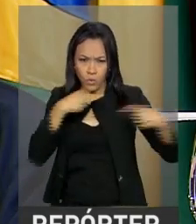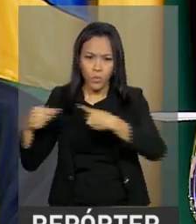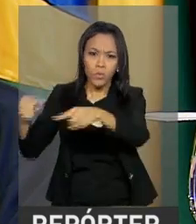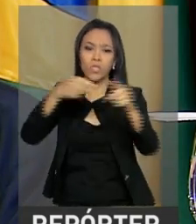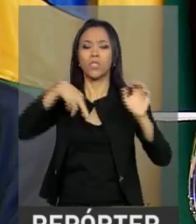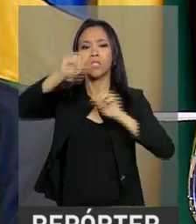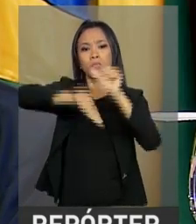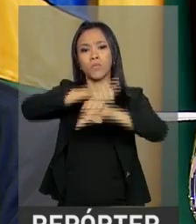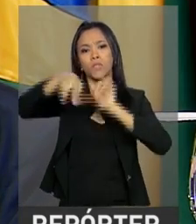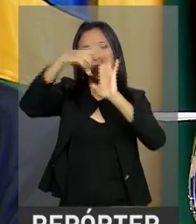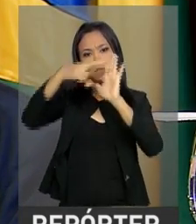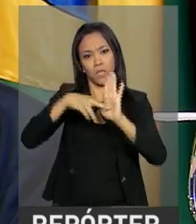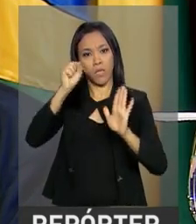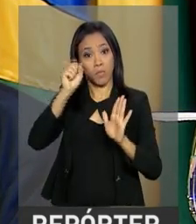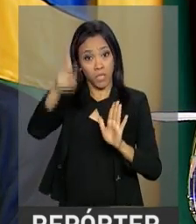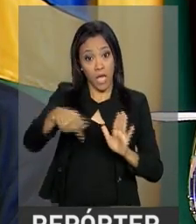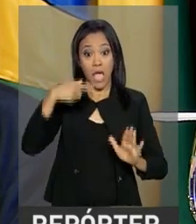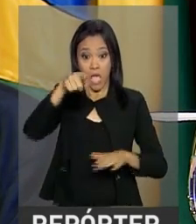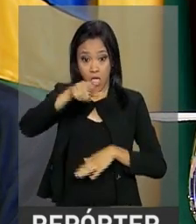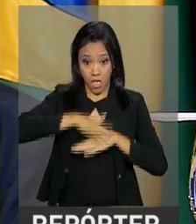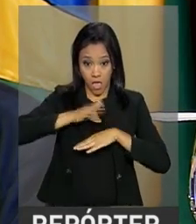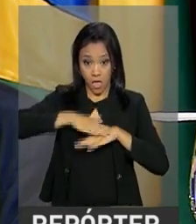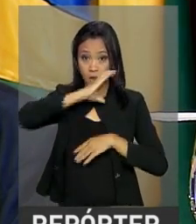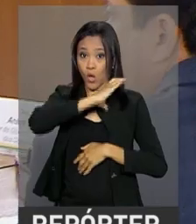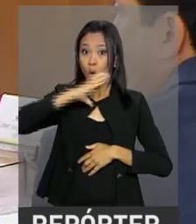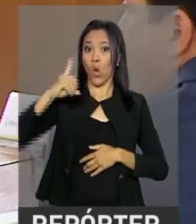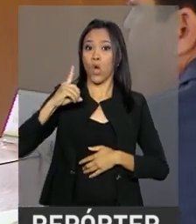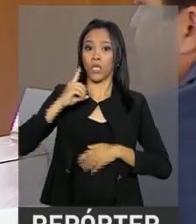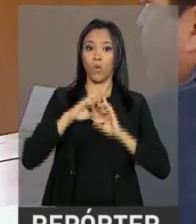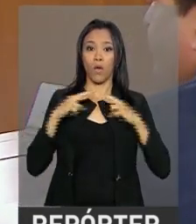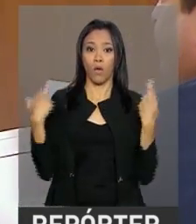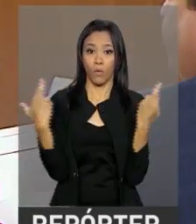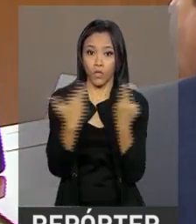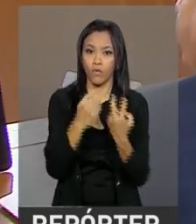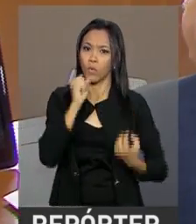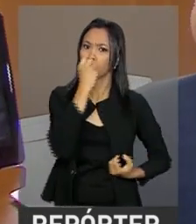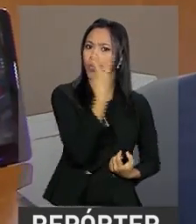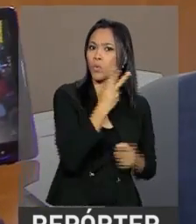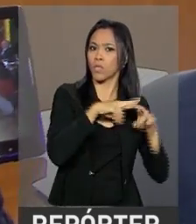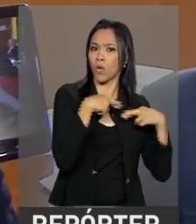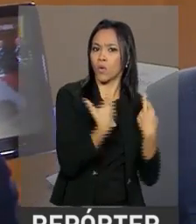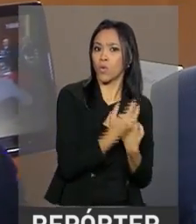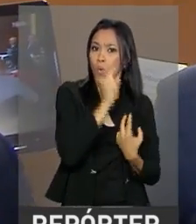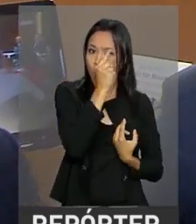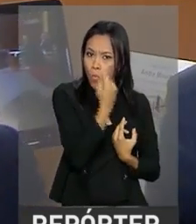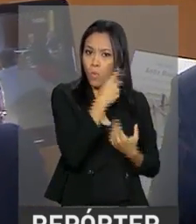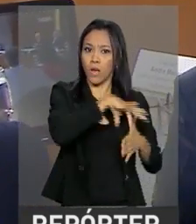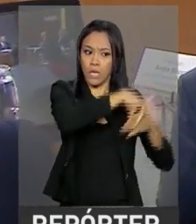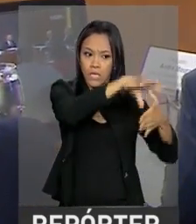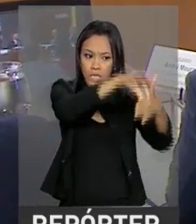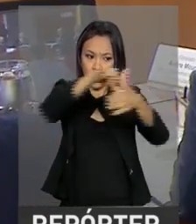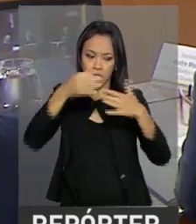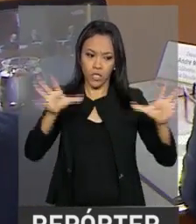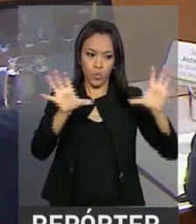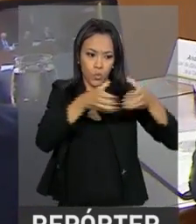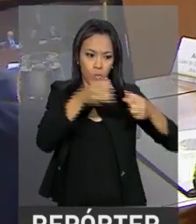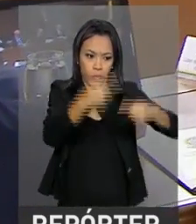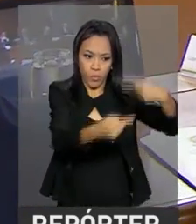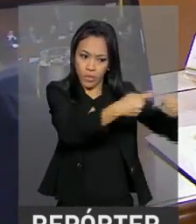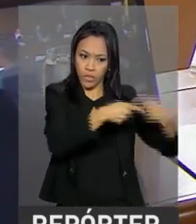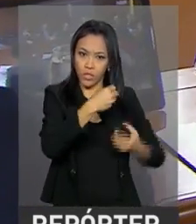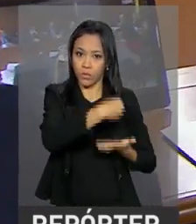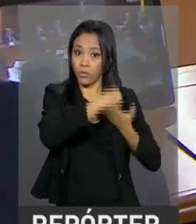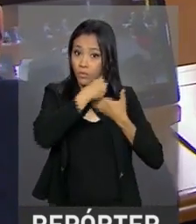Temer coordenou pessoalmente os encontros no Palácio do Planalto foram duas reuniões uma com líderes de partidos da base aliada no